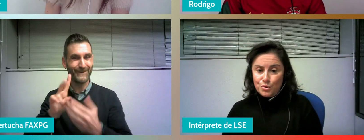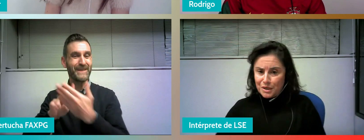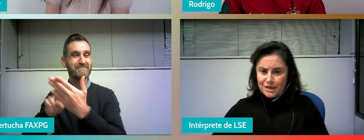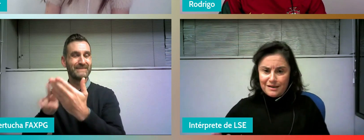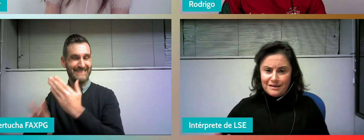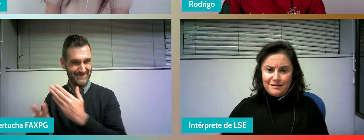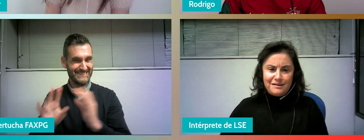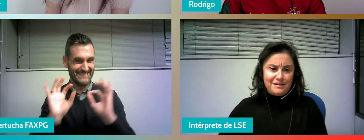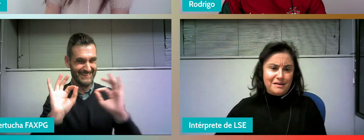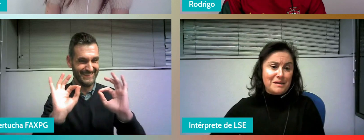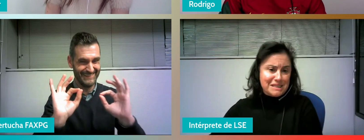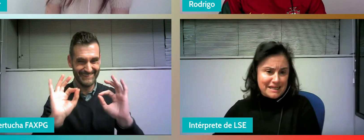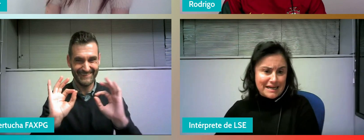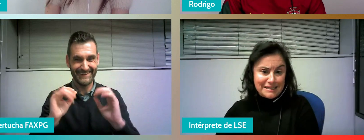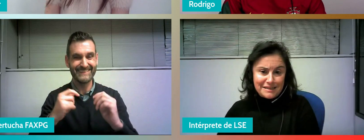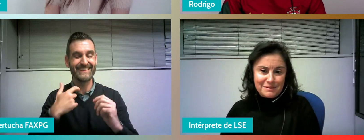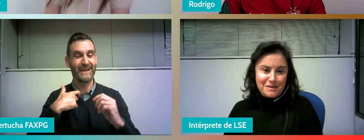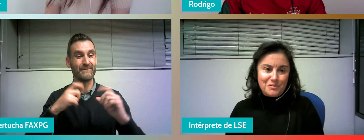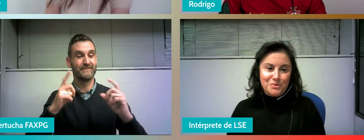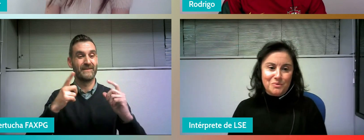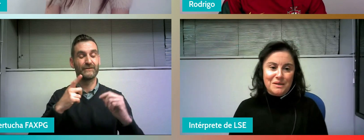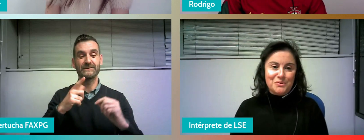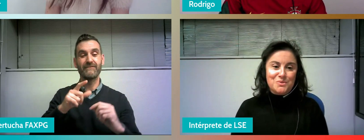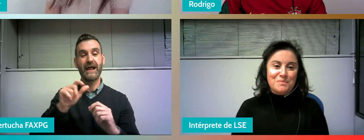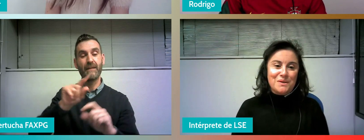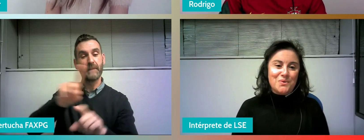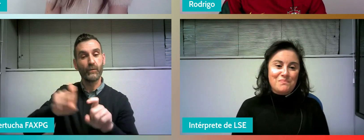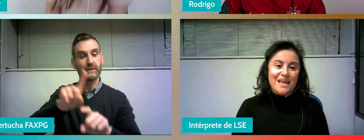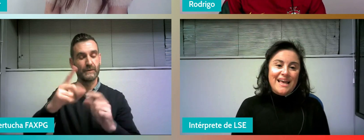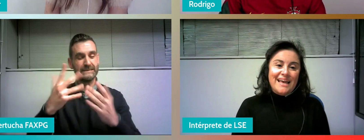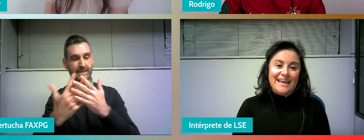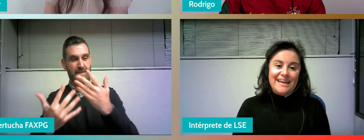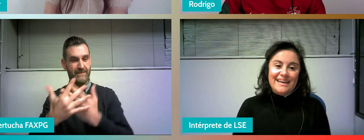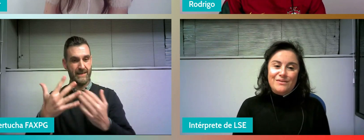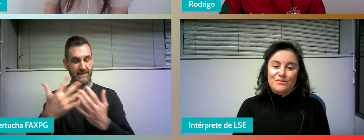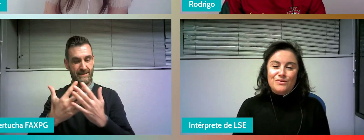plano, non é que debe marxinar a intérprete, ni moito menos, pero